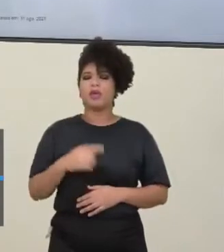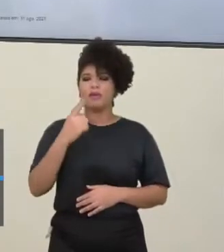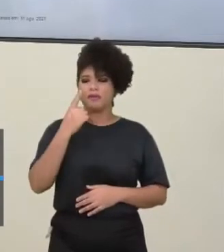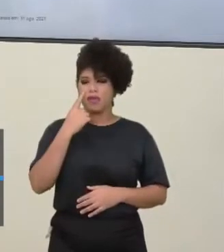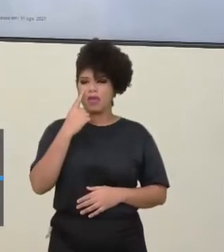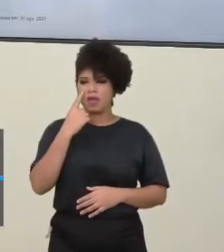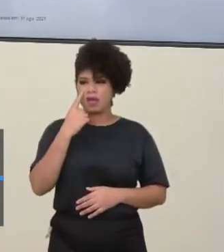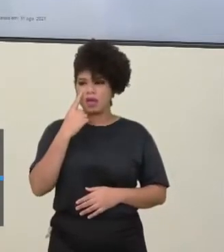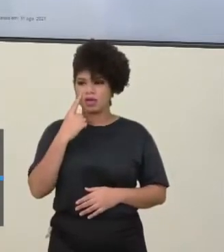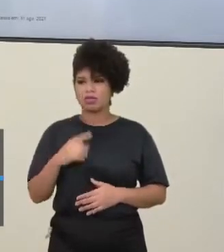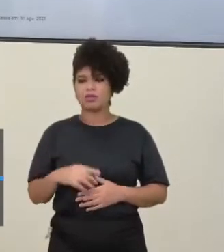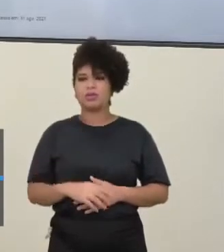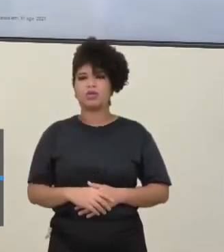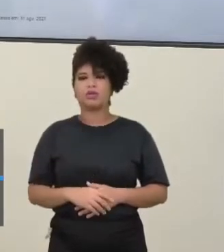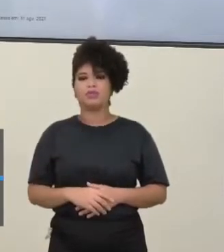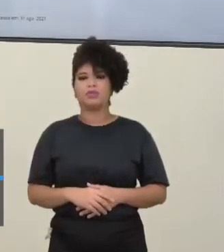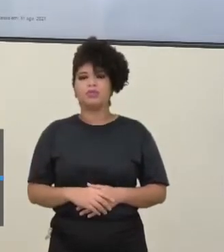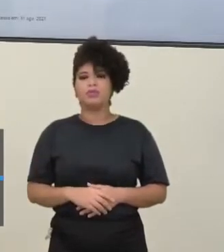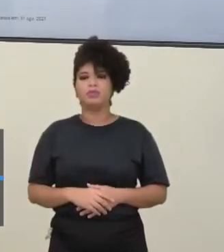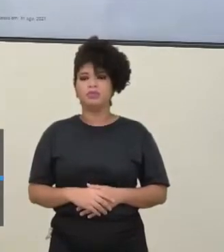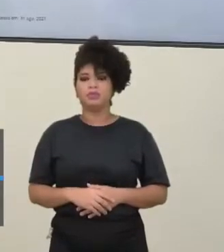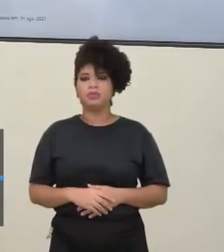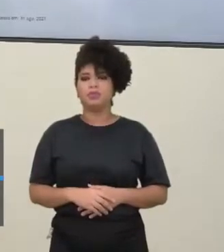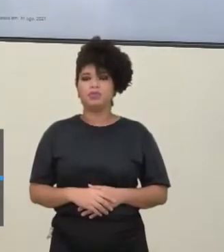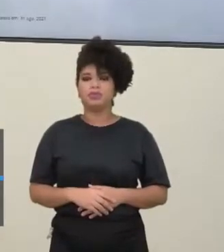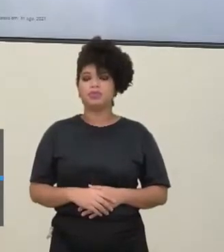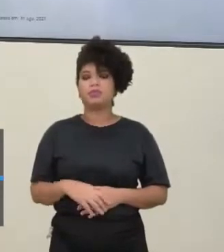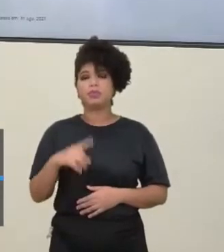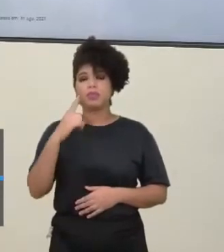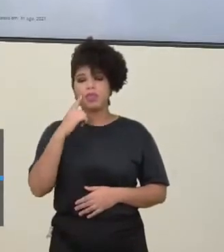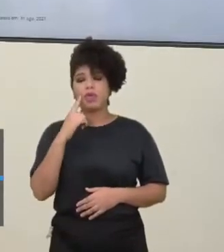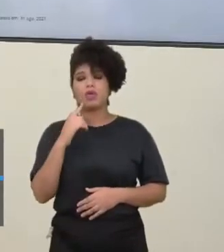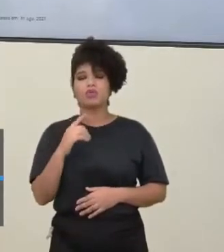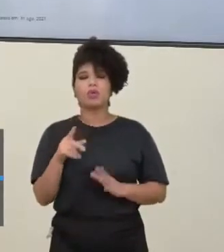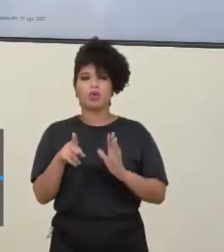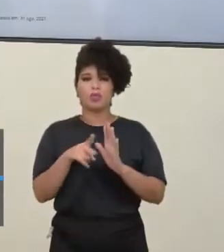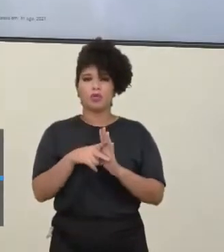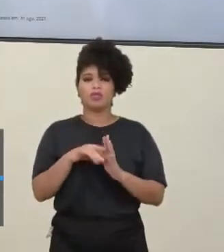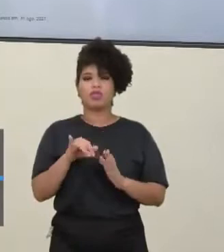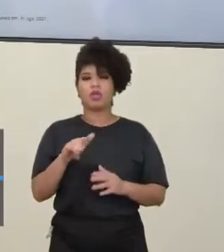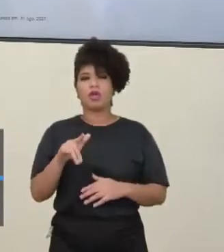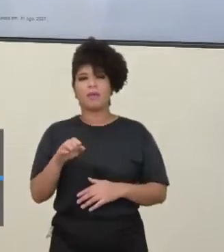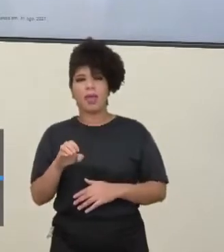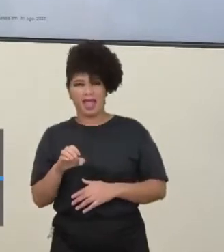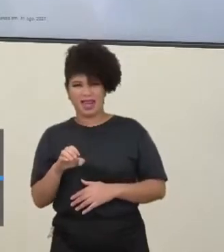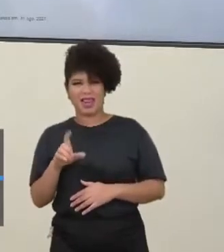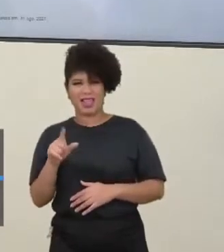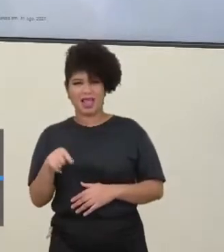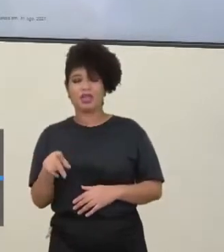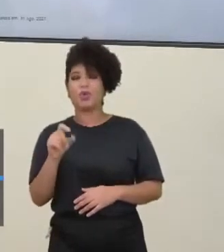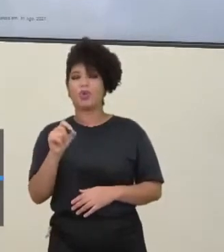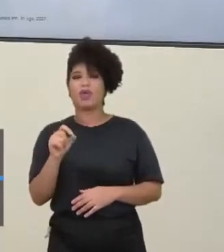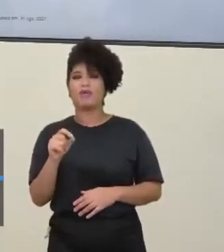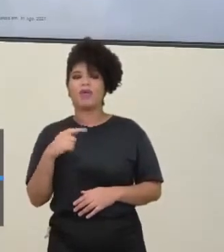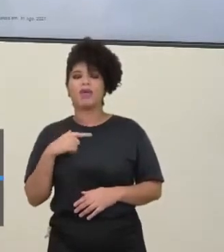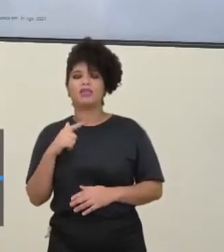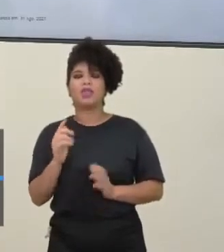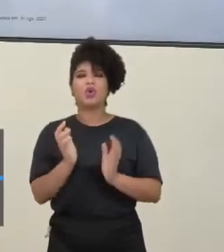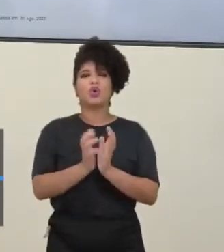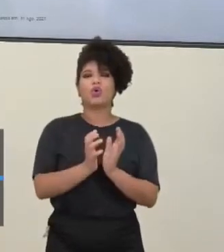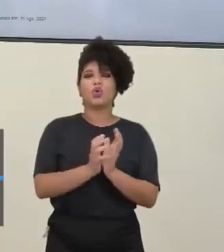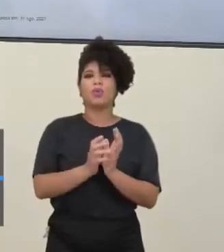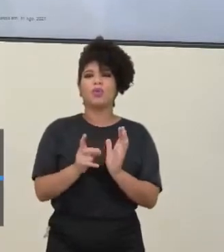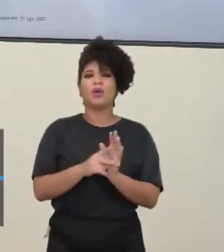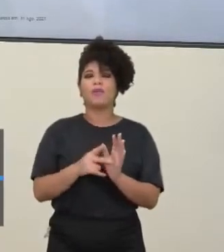de baile, tá? Então, gente, esses conjuntos de baile, eles iam apenas para animar festas, o que a gente chama de balada,